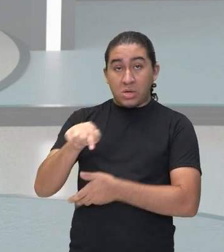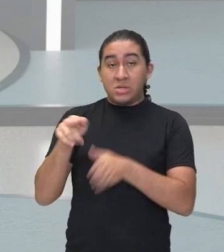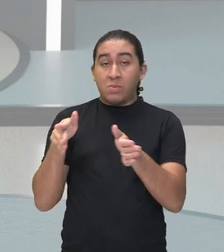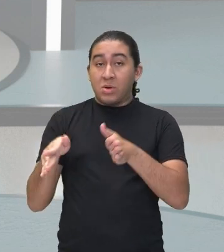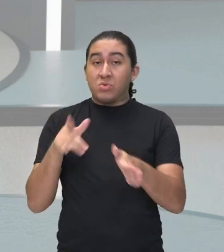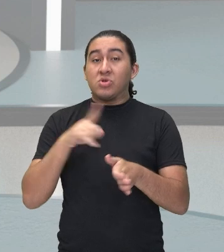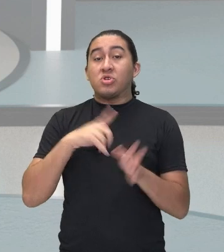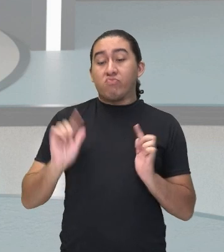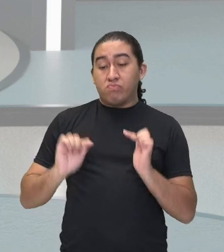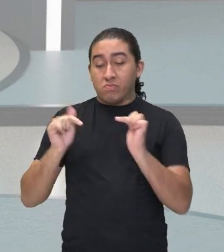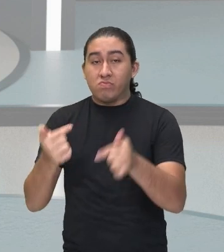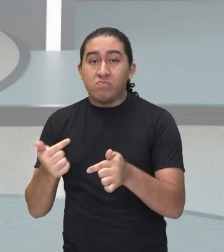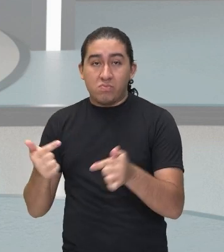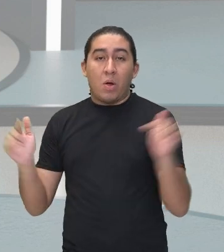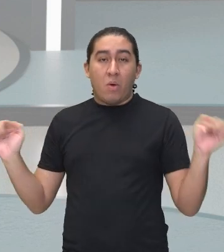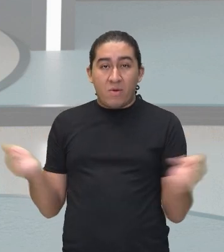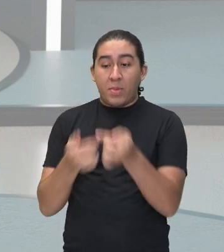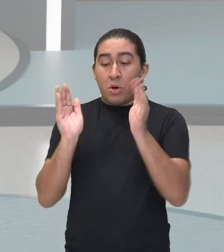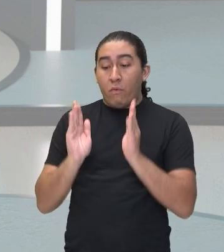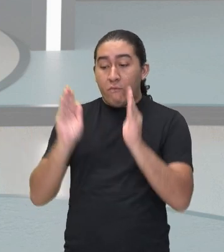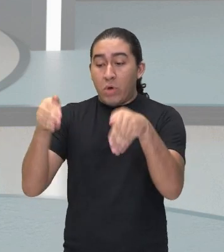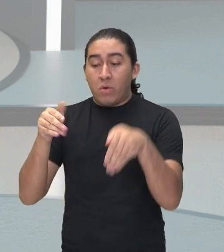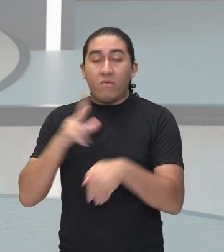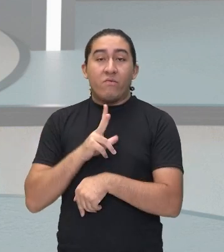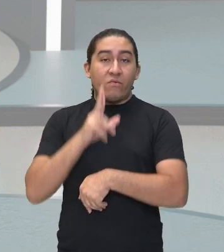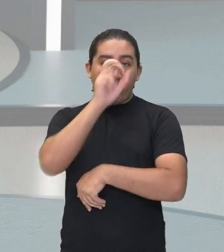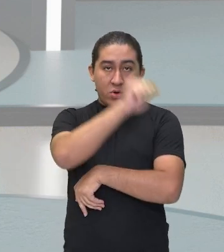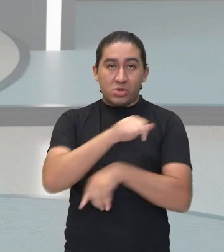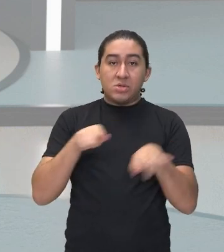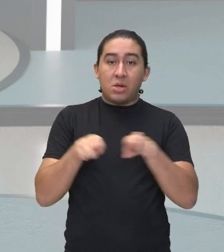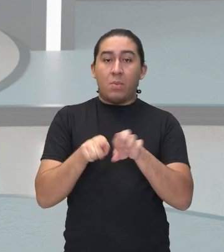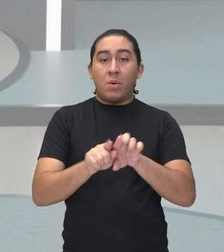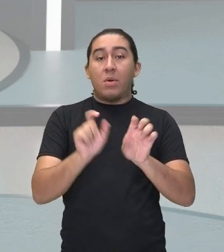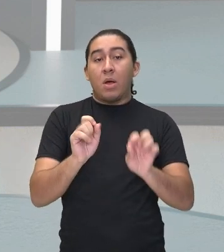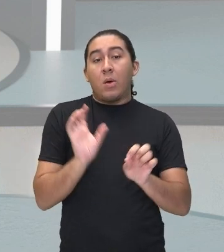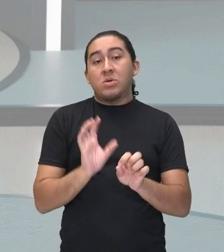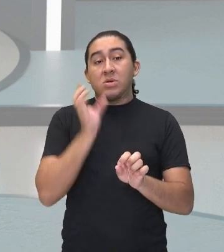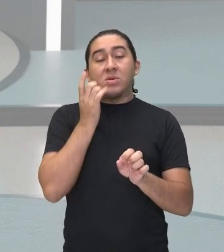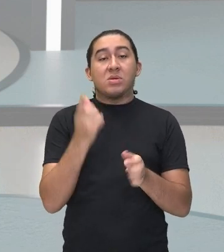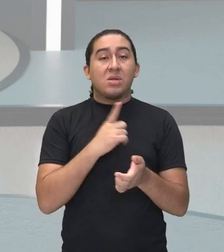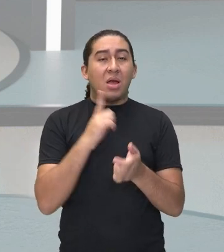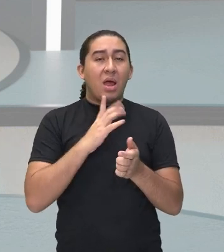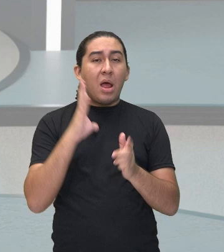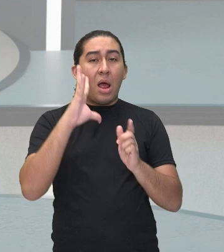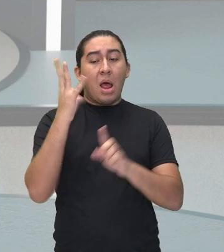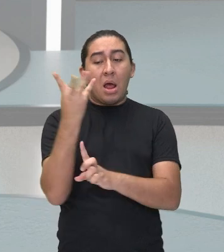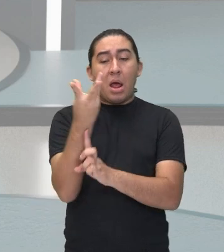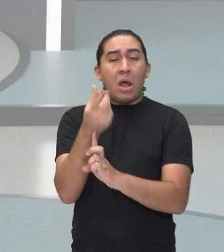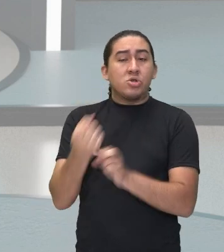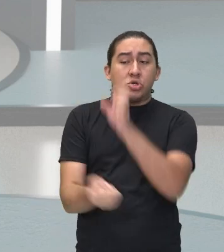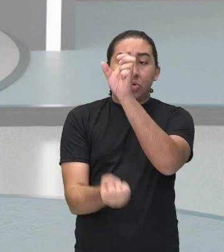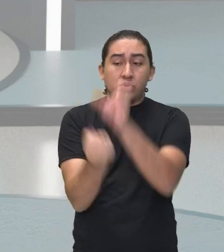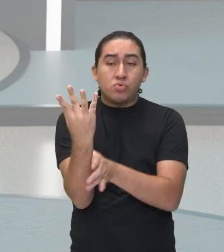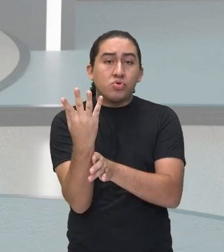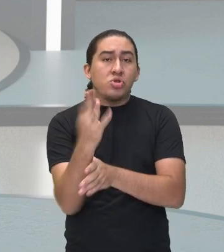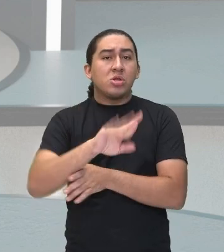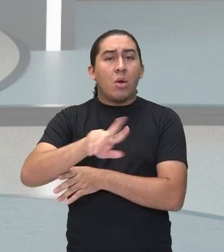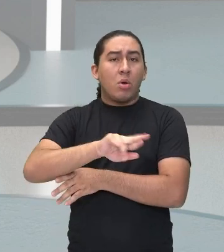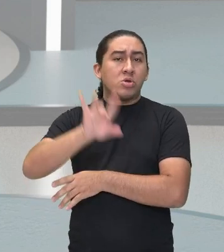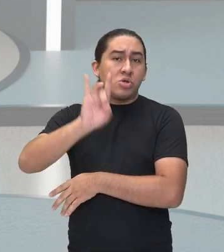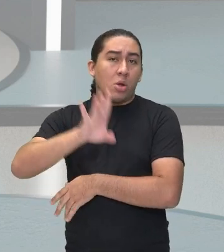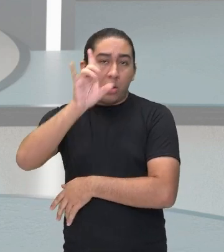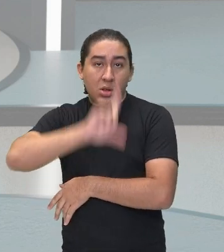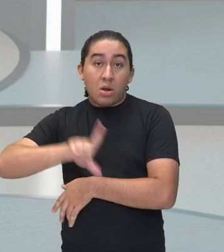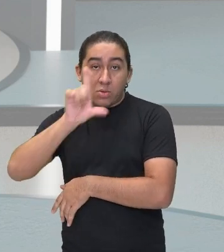estavam engajados, então fortaleceu e trouxe obras de arte, não só na literatura, mas em outros tipos de